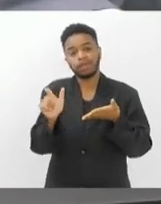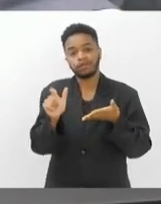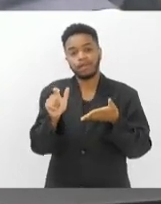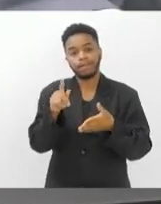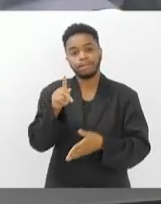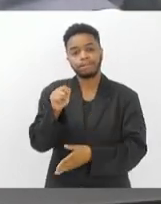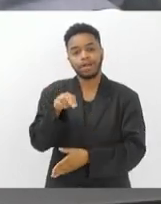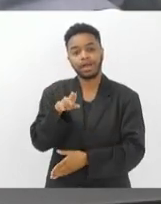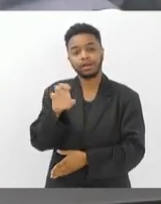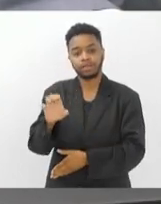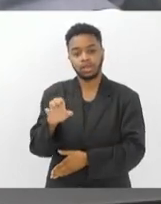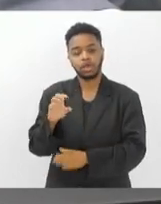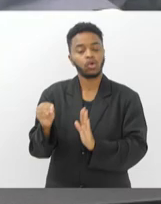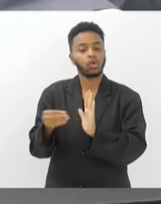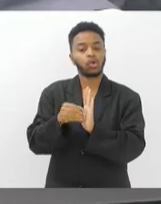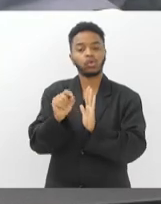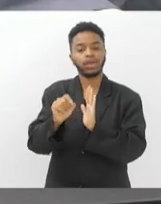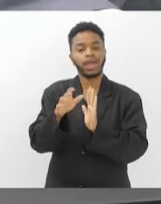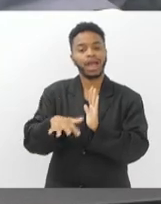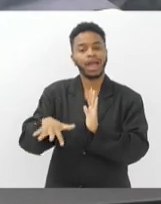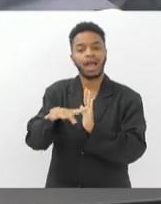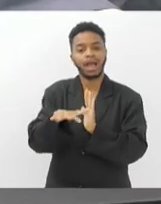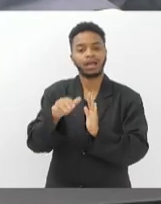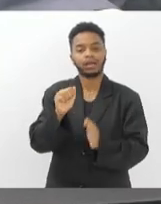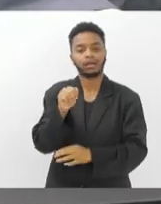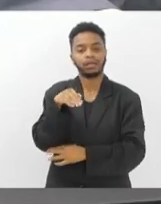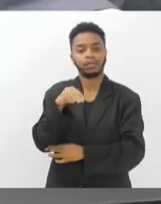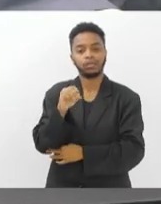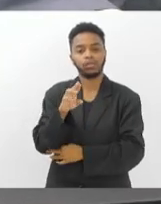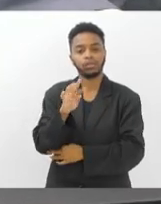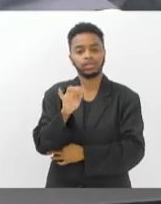poria só a área de amortecimento e poria os